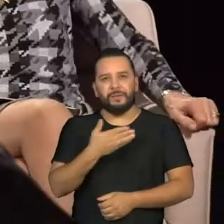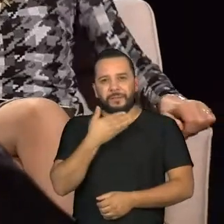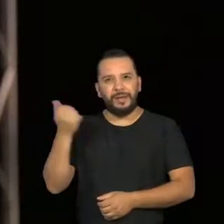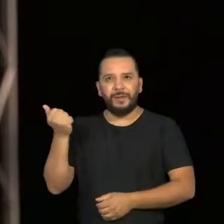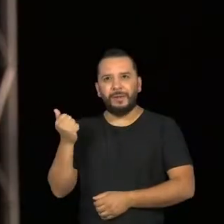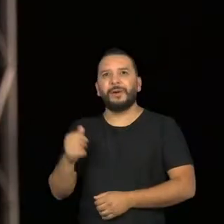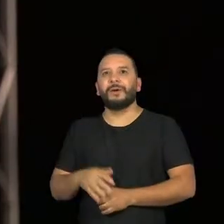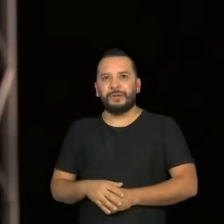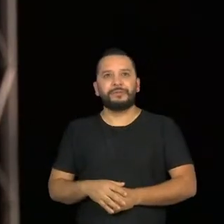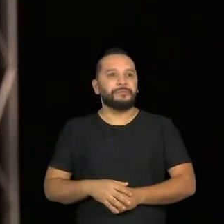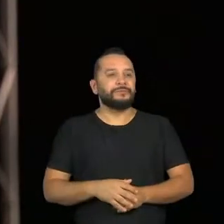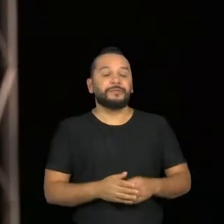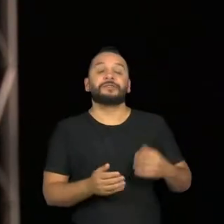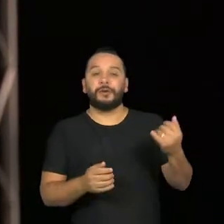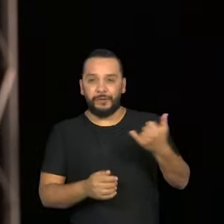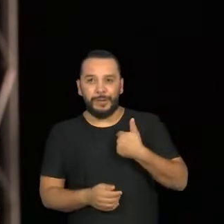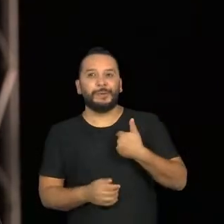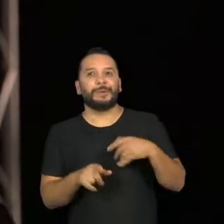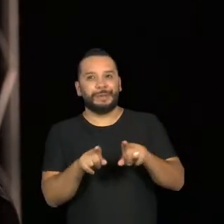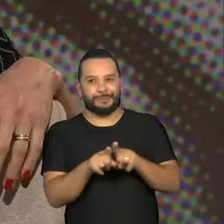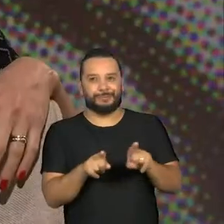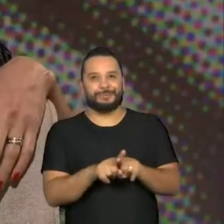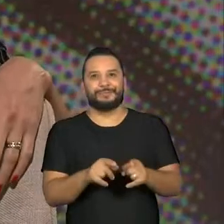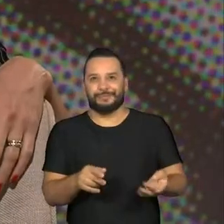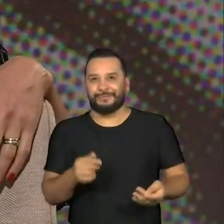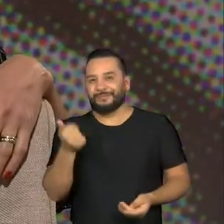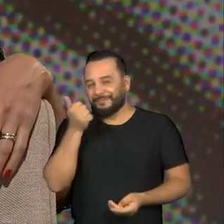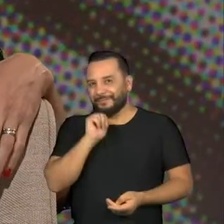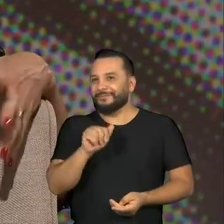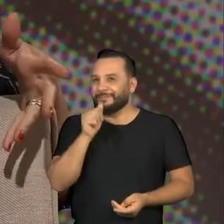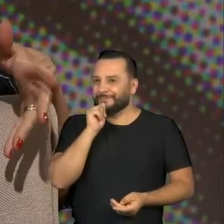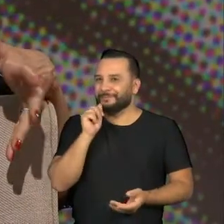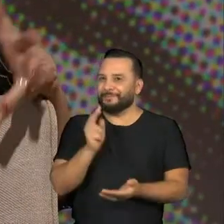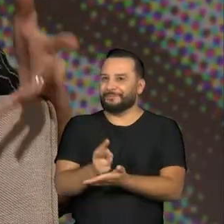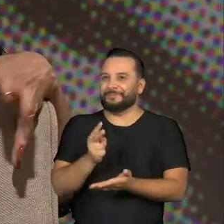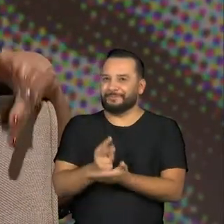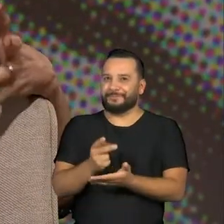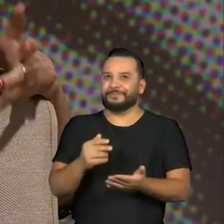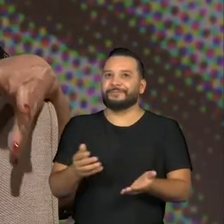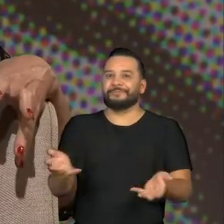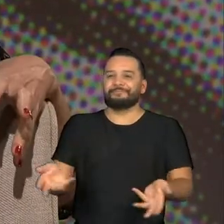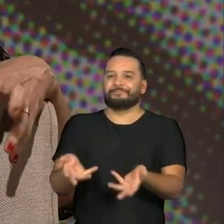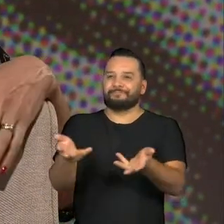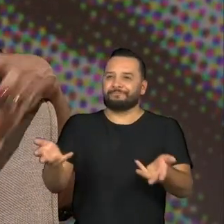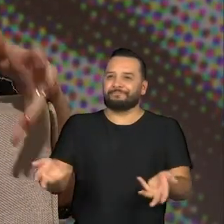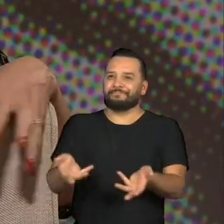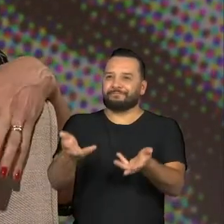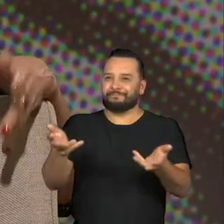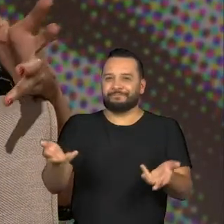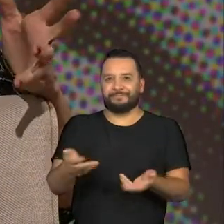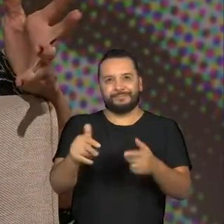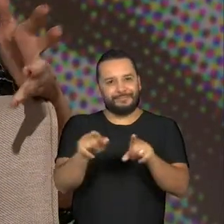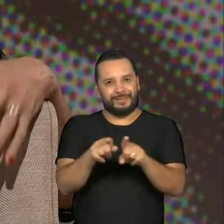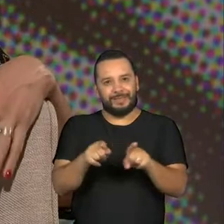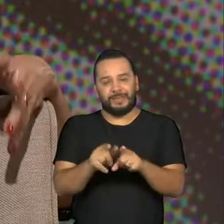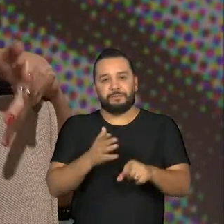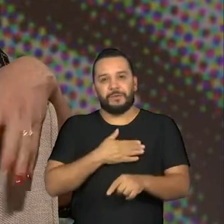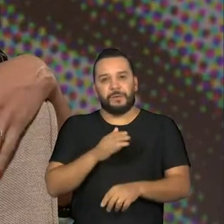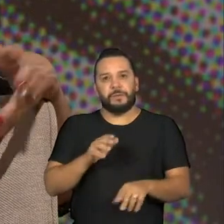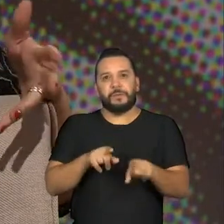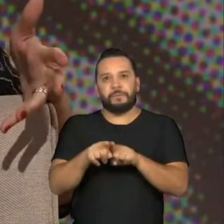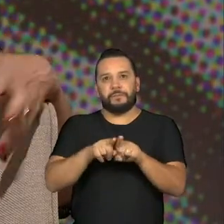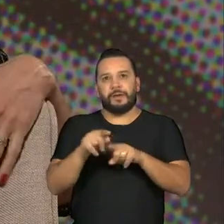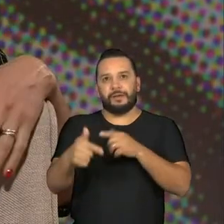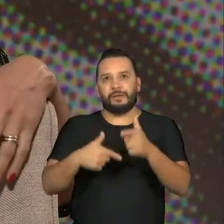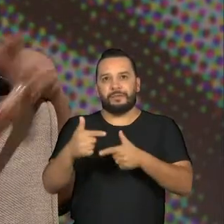Eu ouvi essa também. A minha mãe me incentivou muito, meu irmão já trabalhava, eu tinha